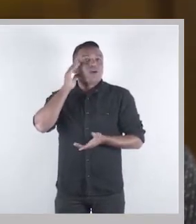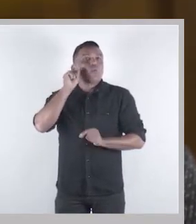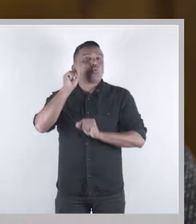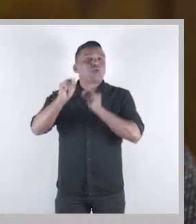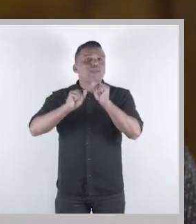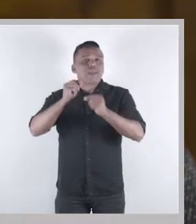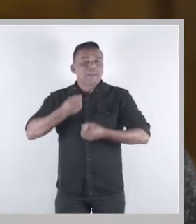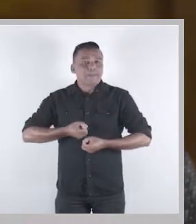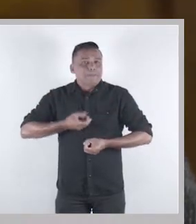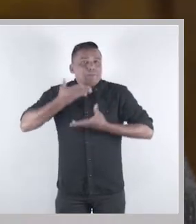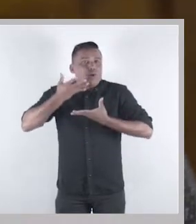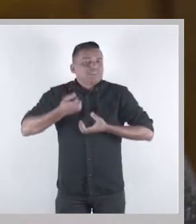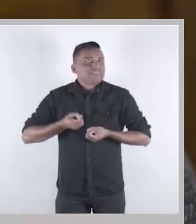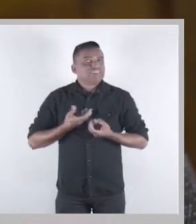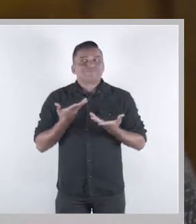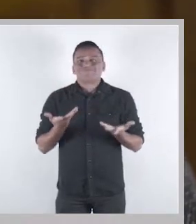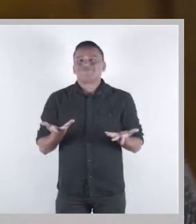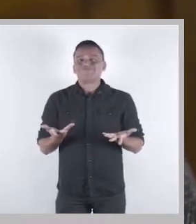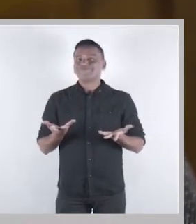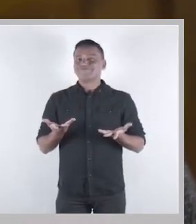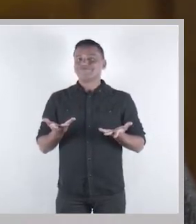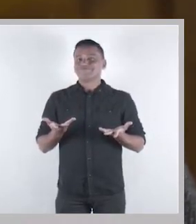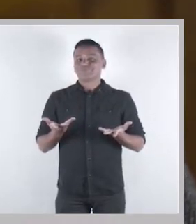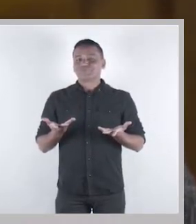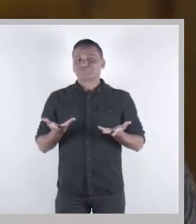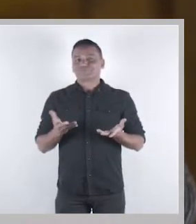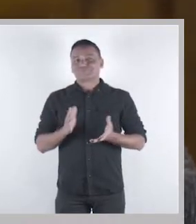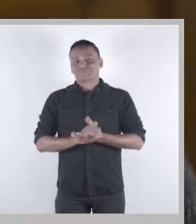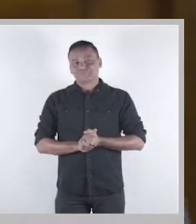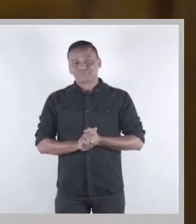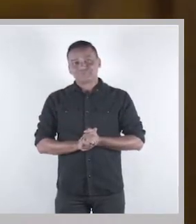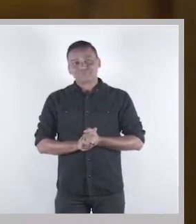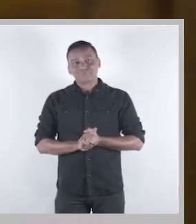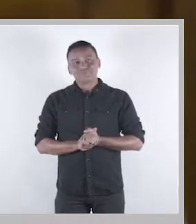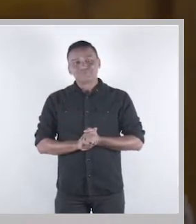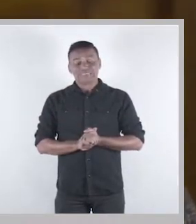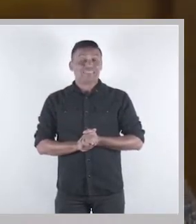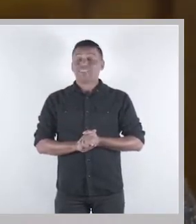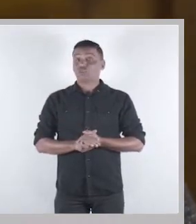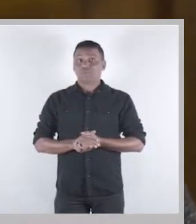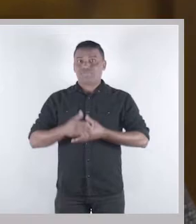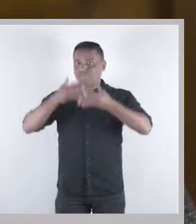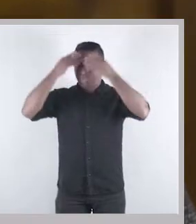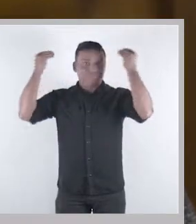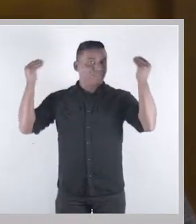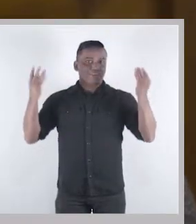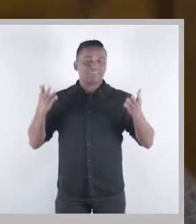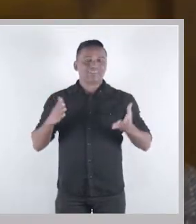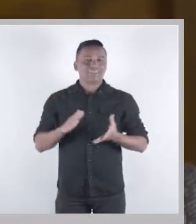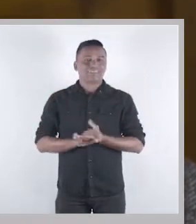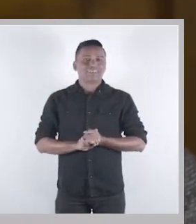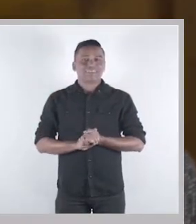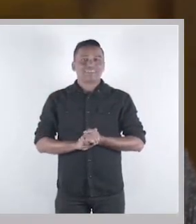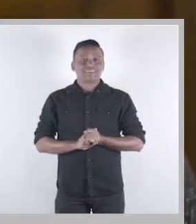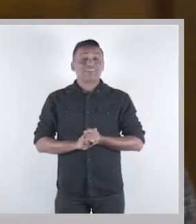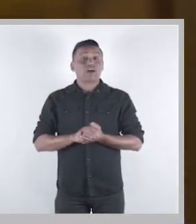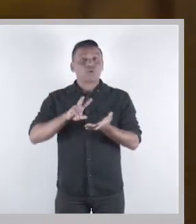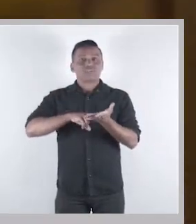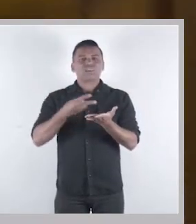é só um porque deu um branco você tá falando Dessa Casa do Produtor né se ele pode